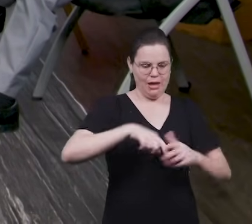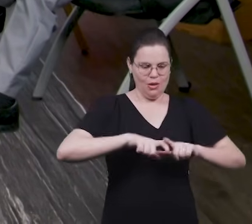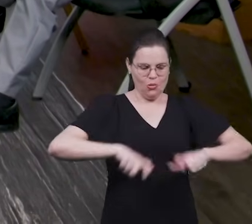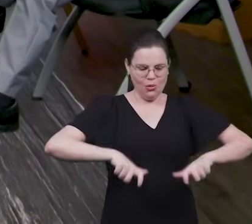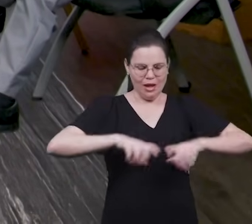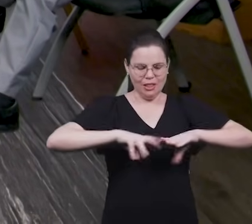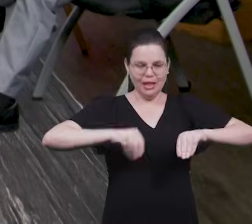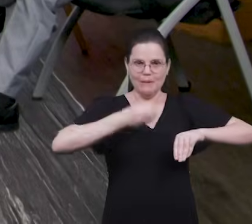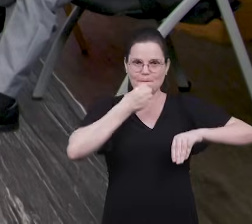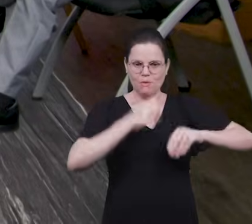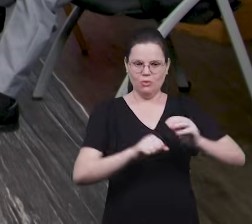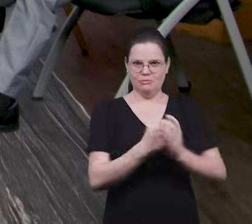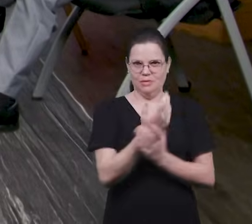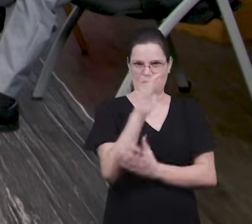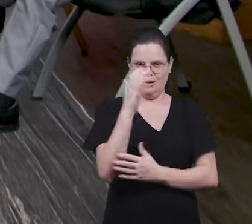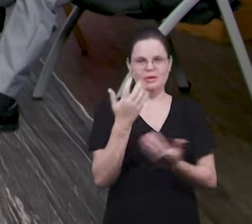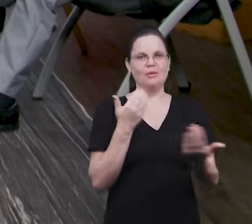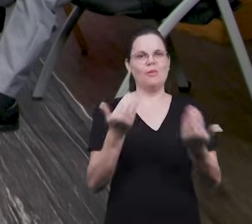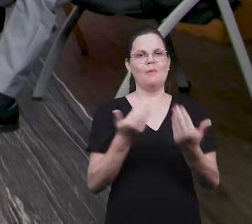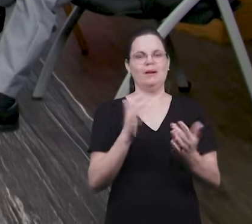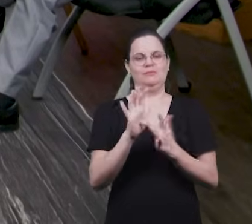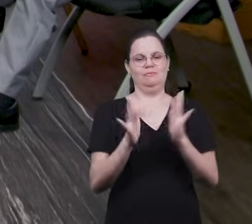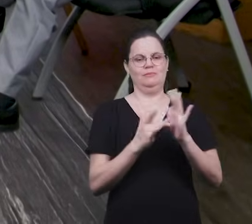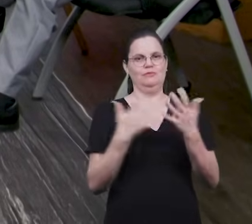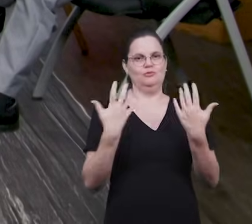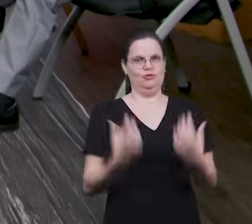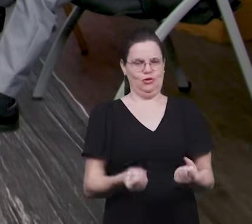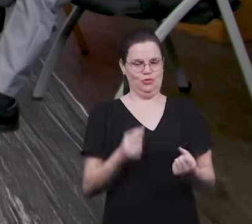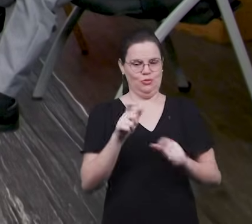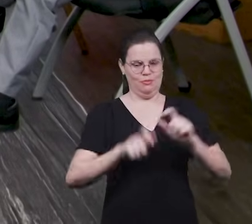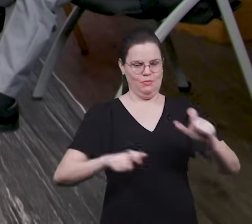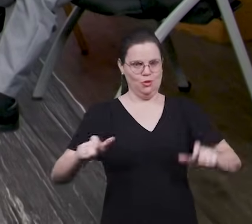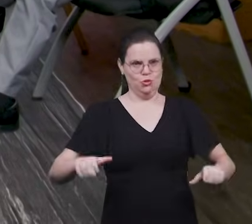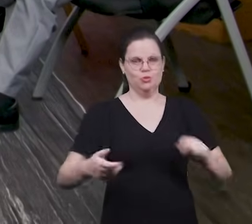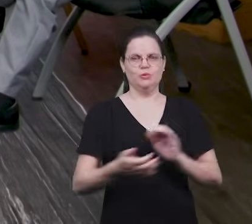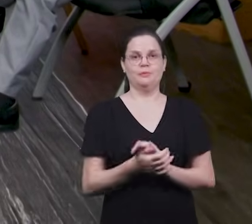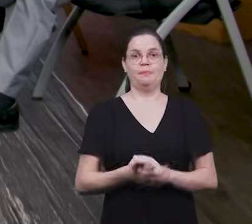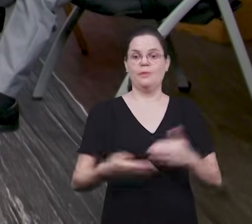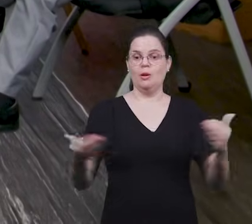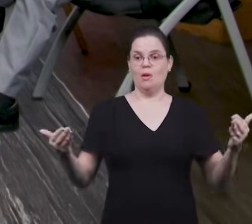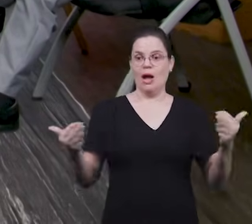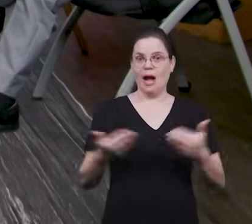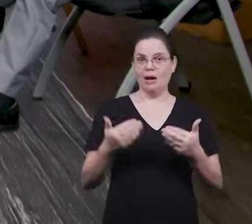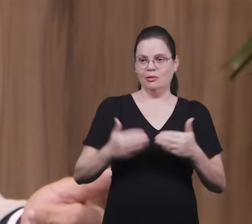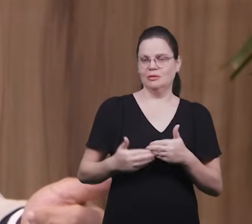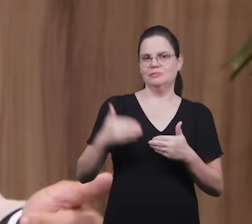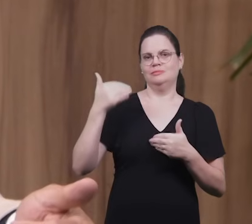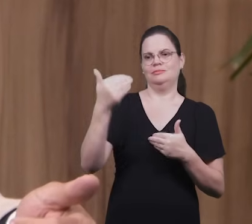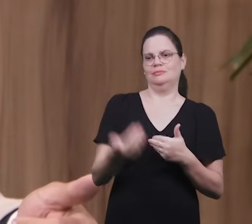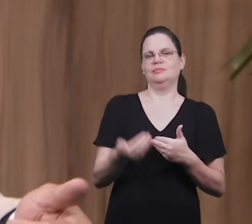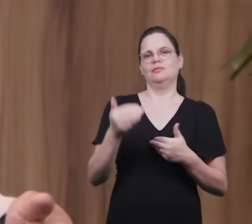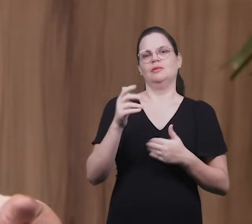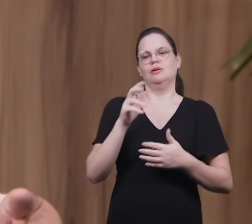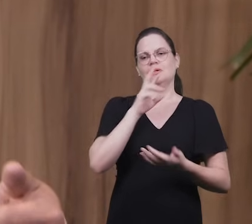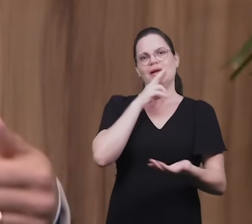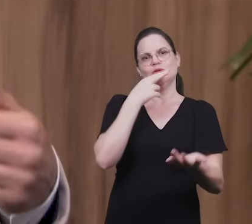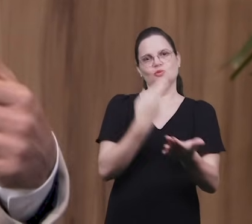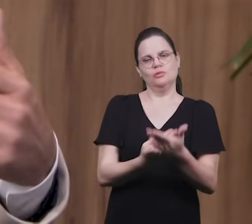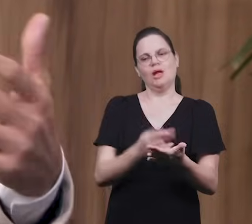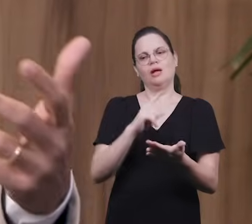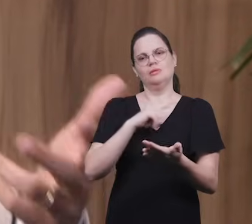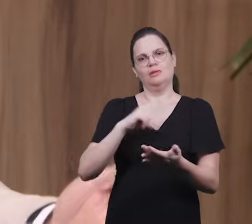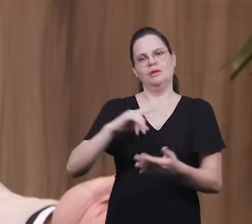se converteram. Então esses que foram gerados, agora a igreja já está produzindo frutos, que é uma igreja que está